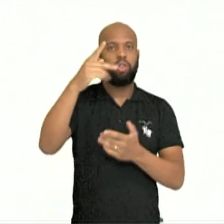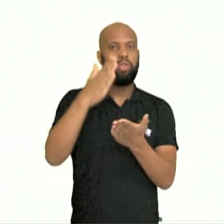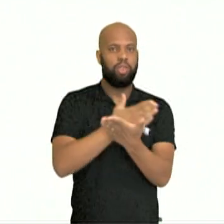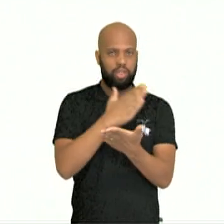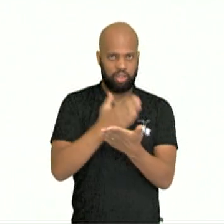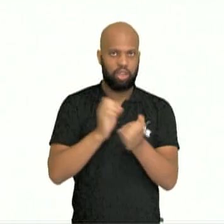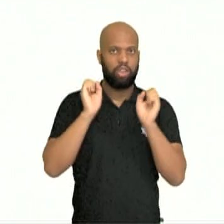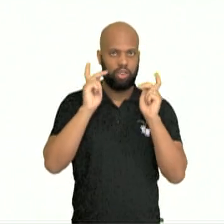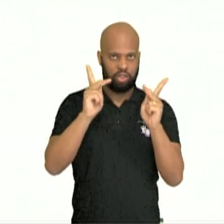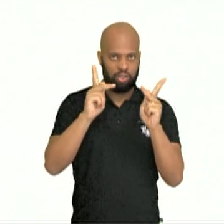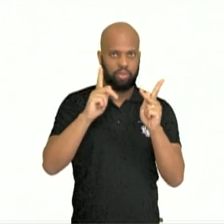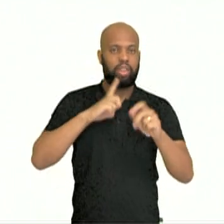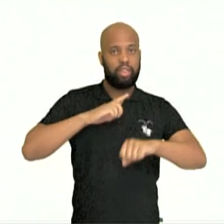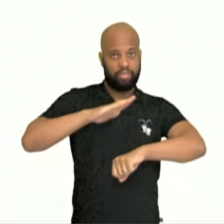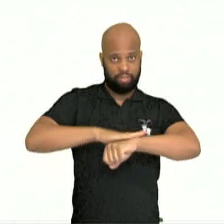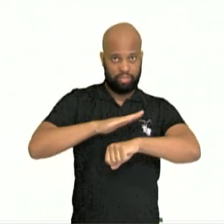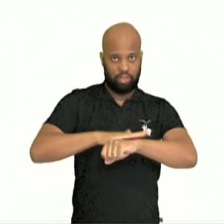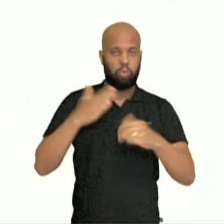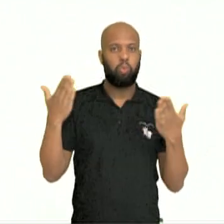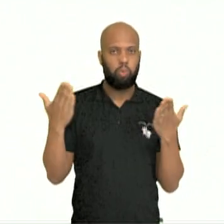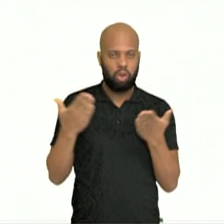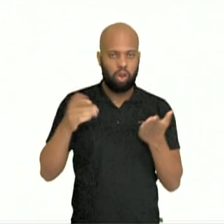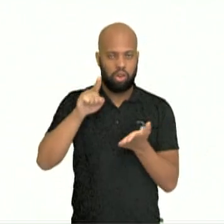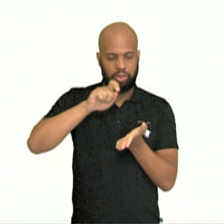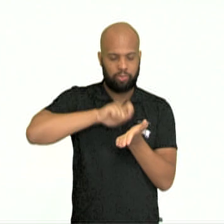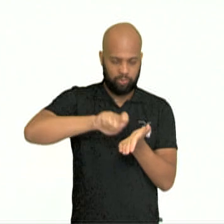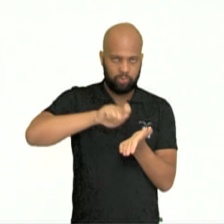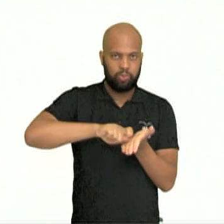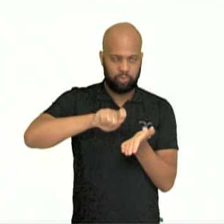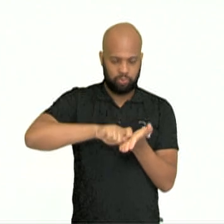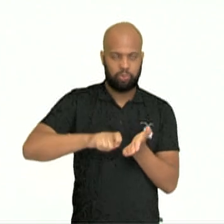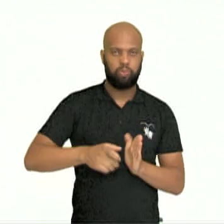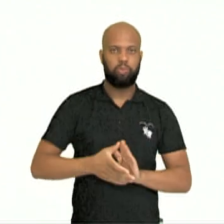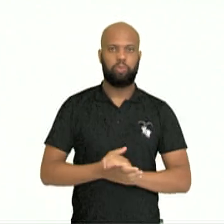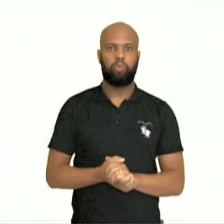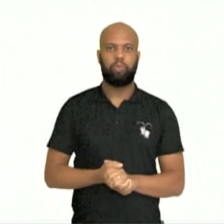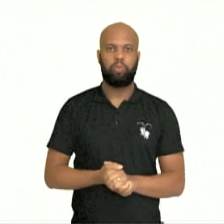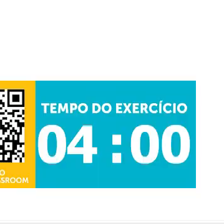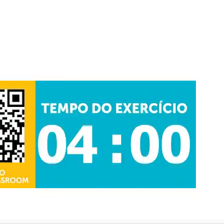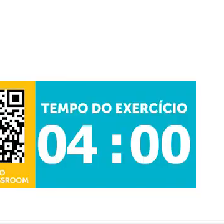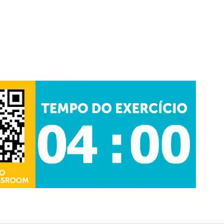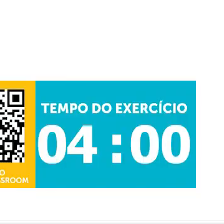caderno. Legal? Tempinho para vocês fazerem.